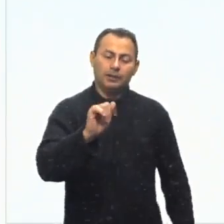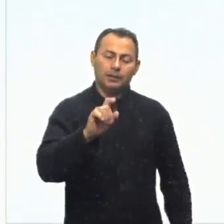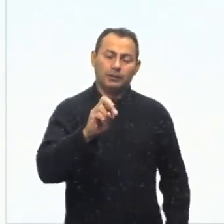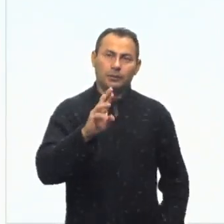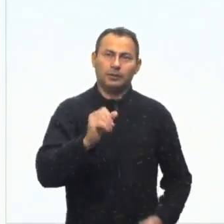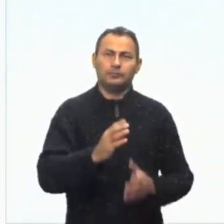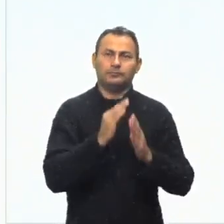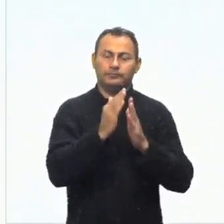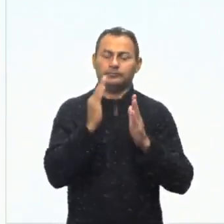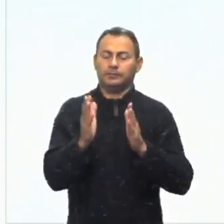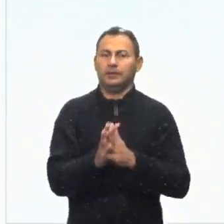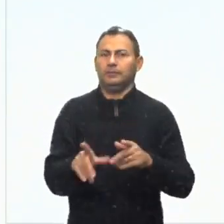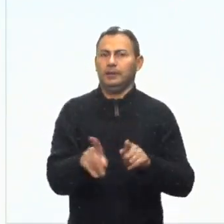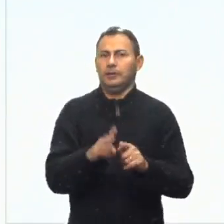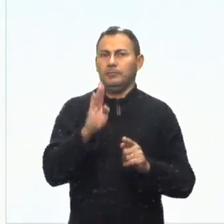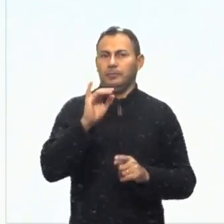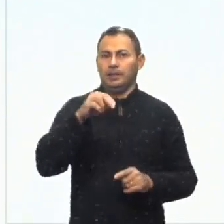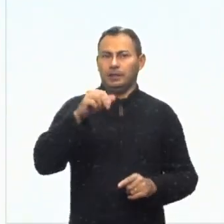colocando uma sequência binária.